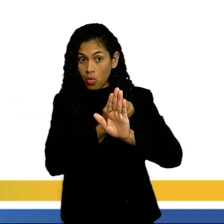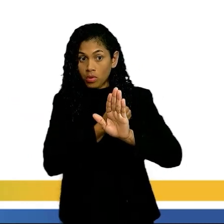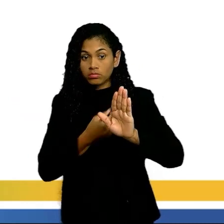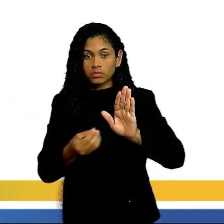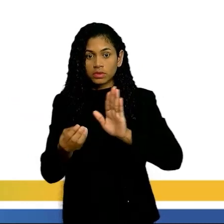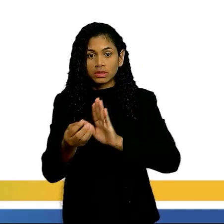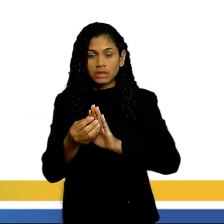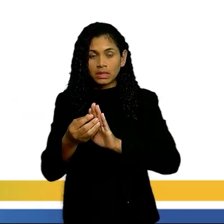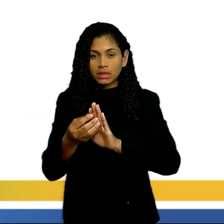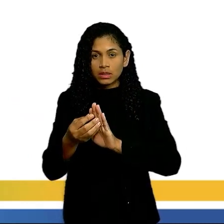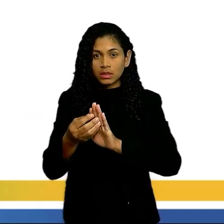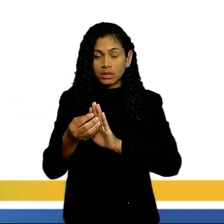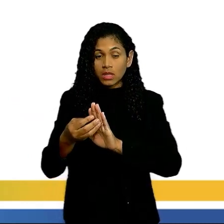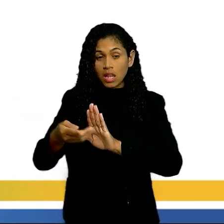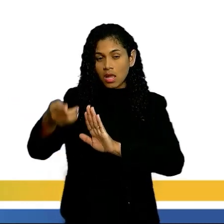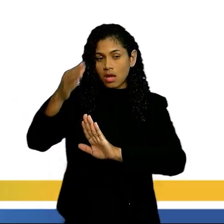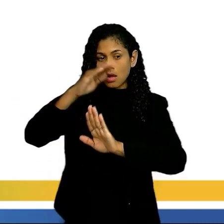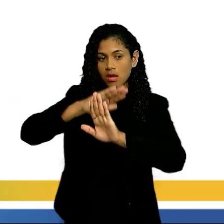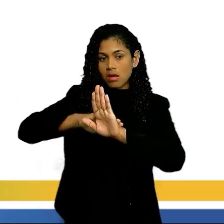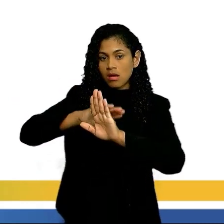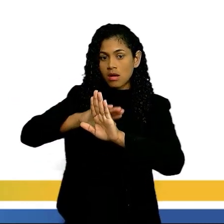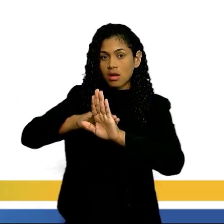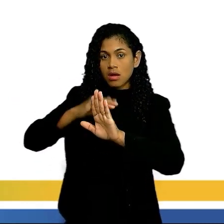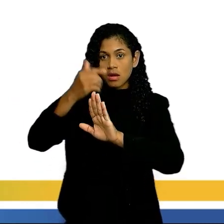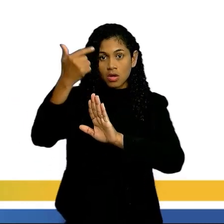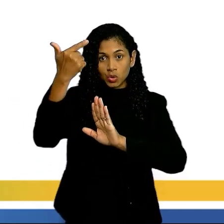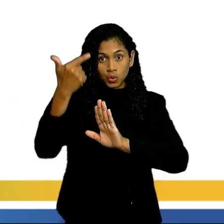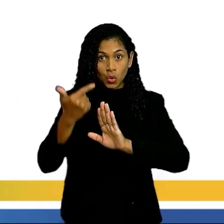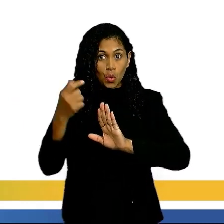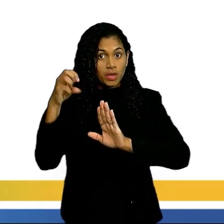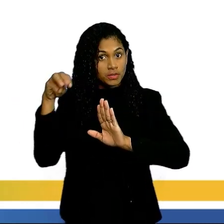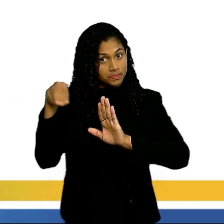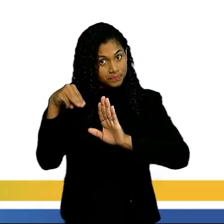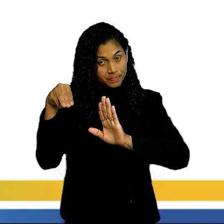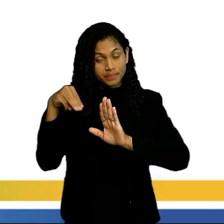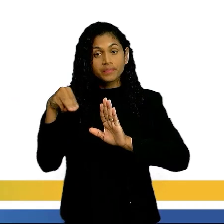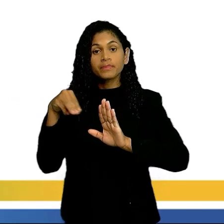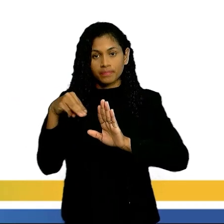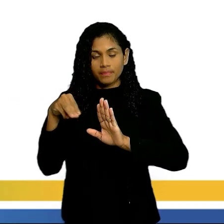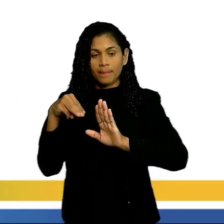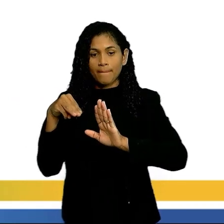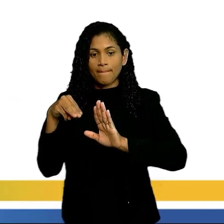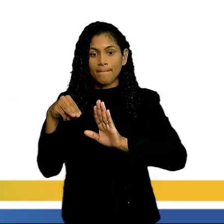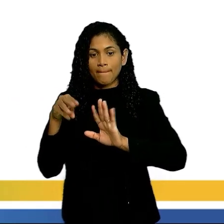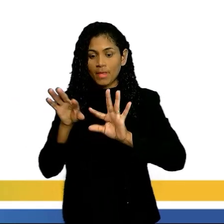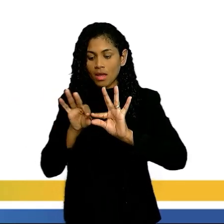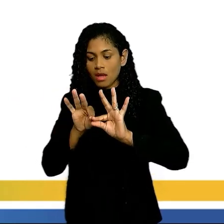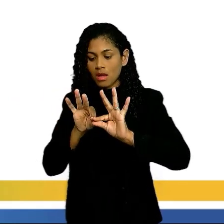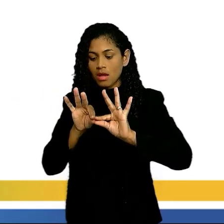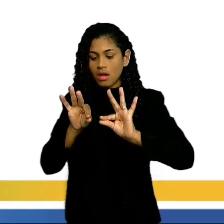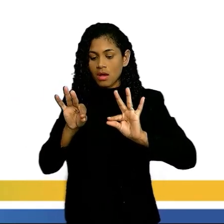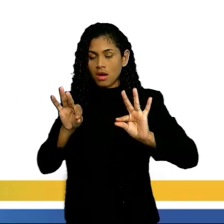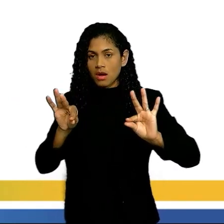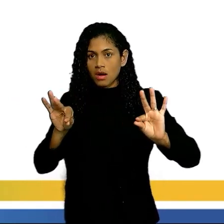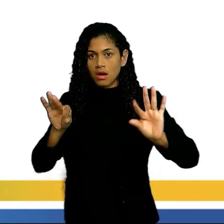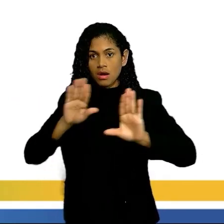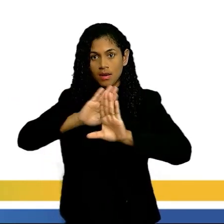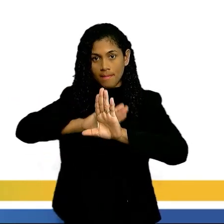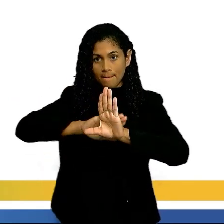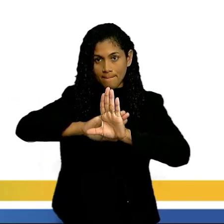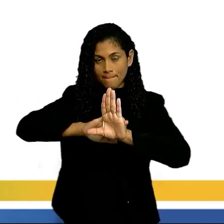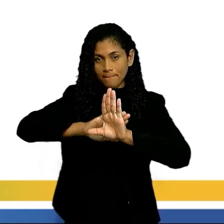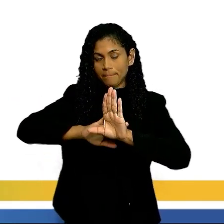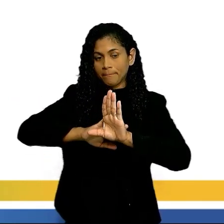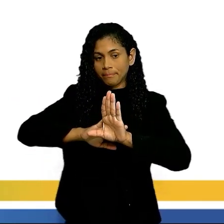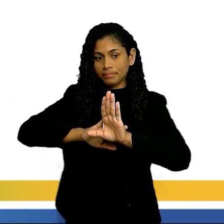lá atrás, 2 metros. O comprimento que deu na questão, 20 metros, certo?